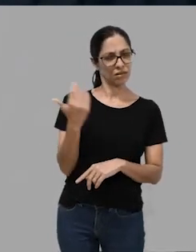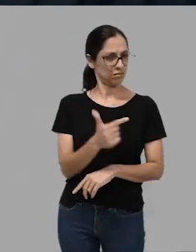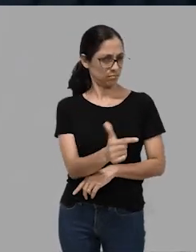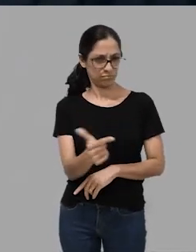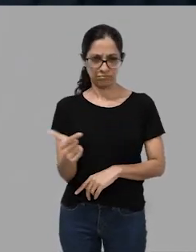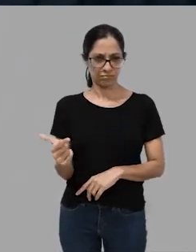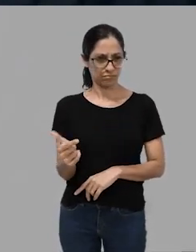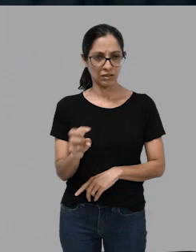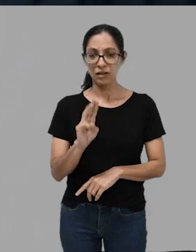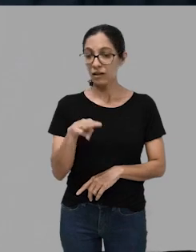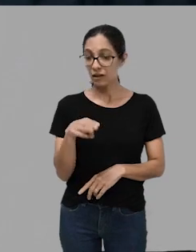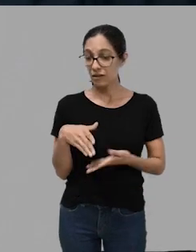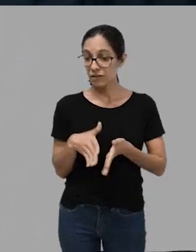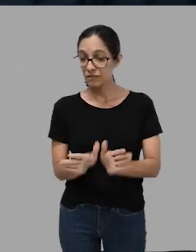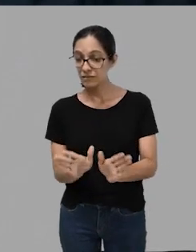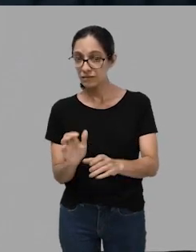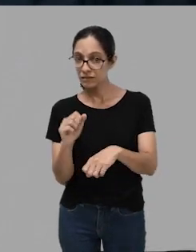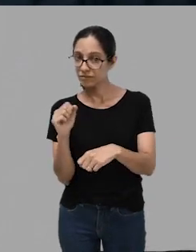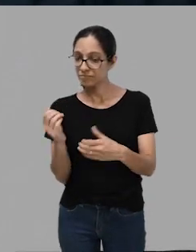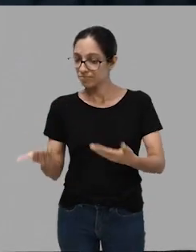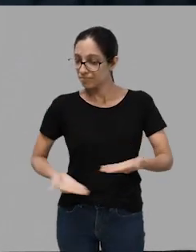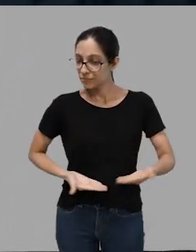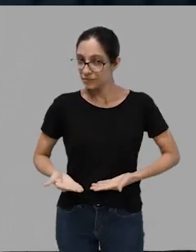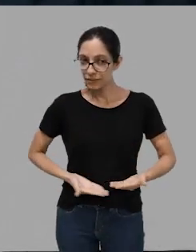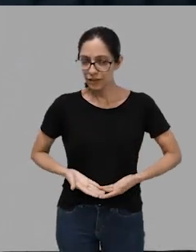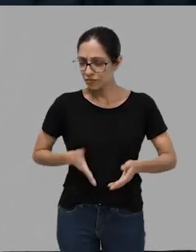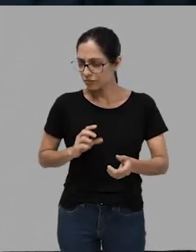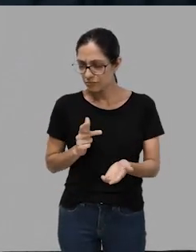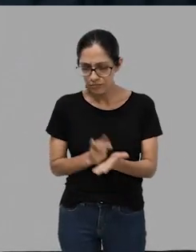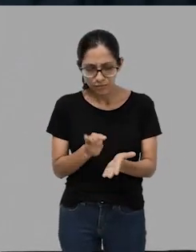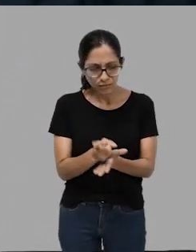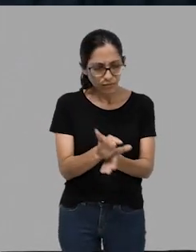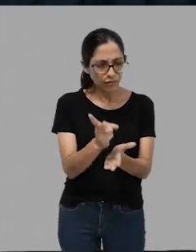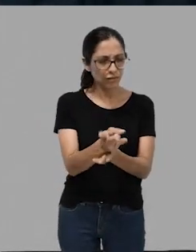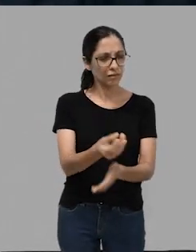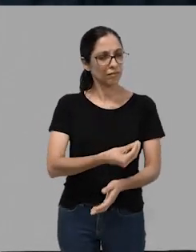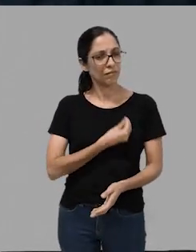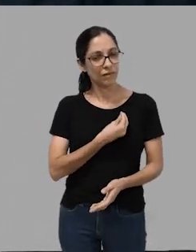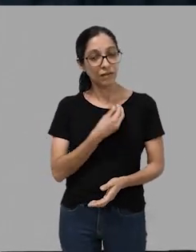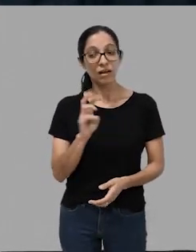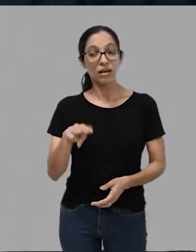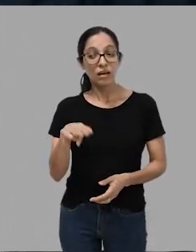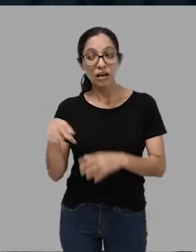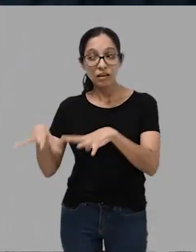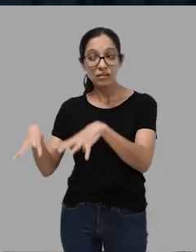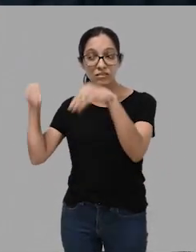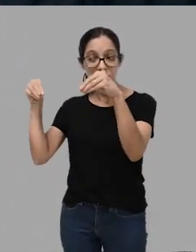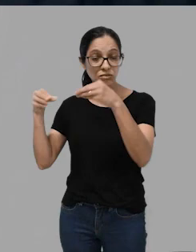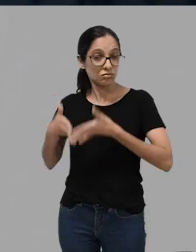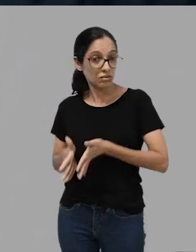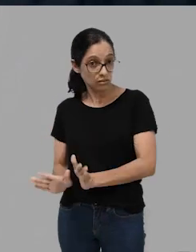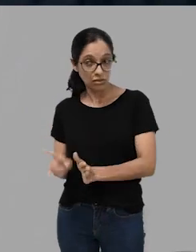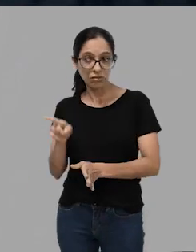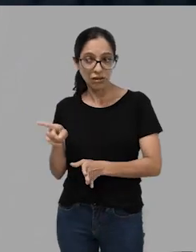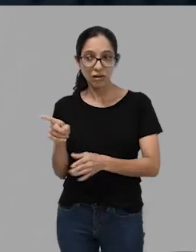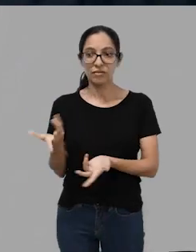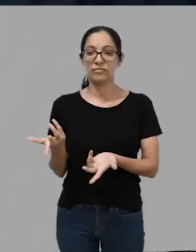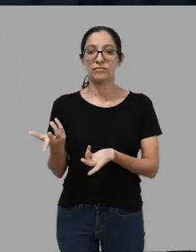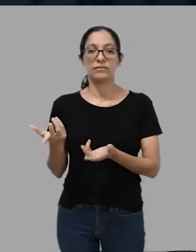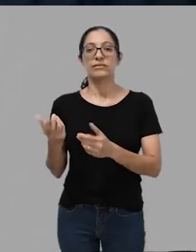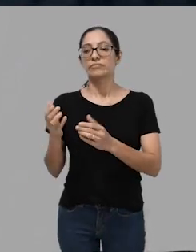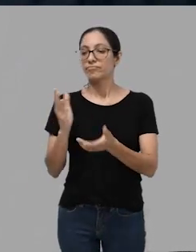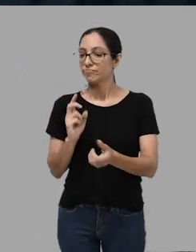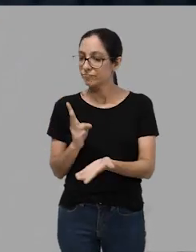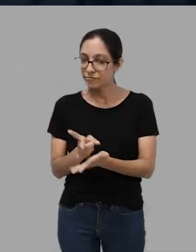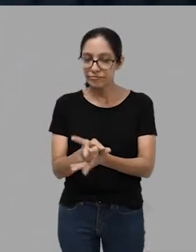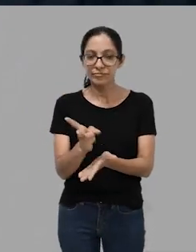quem era servo e a permanecer servo até o fim da vida quem era da nobreza e ia permanecer nobre para o resto da vida